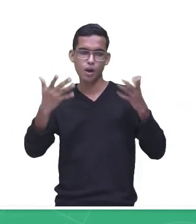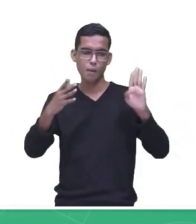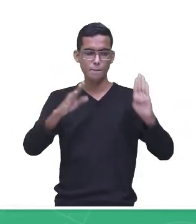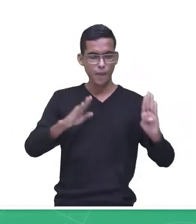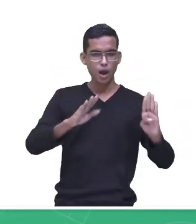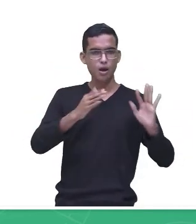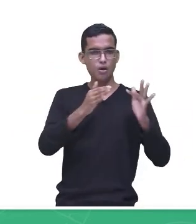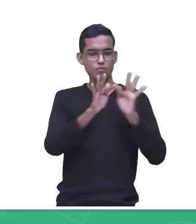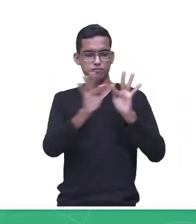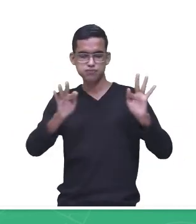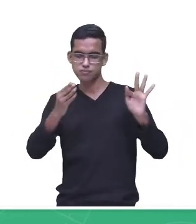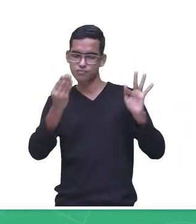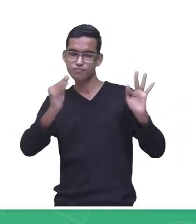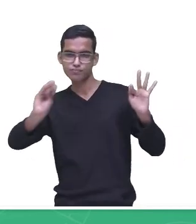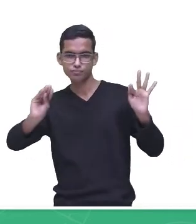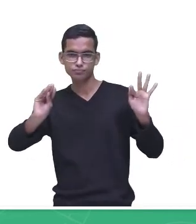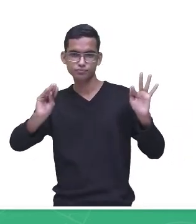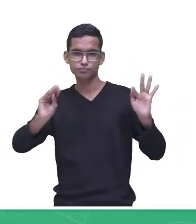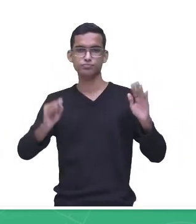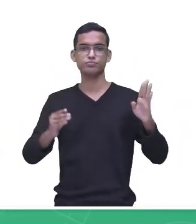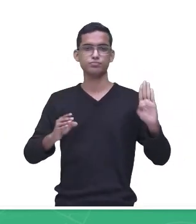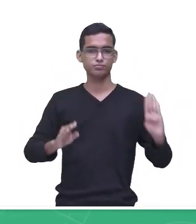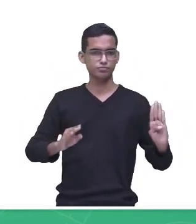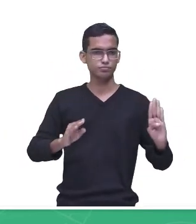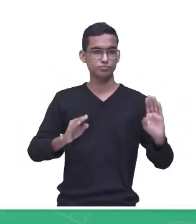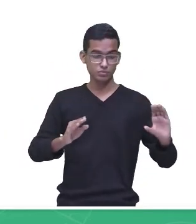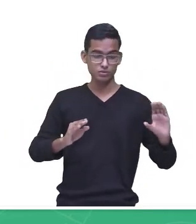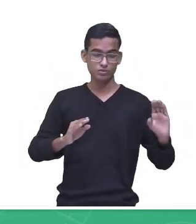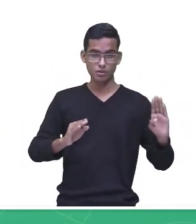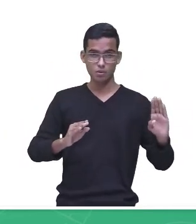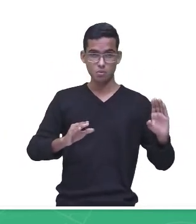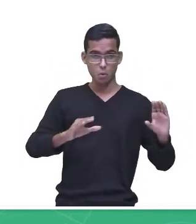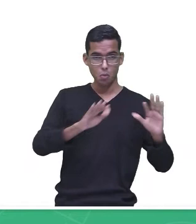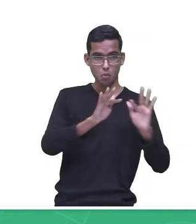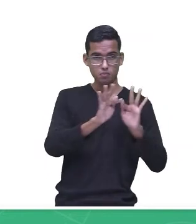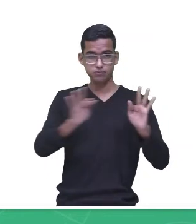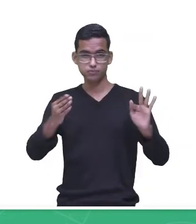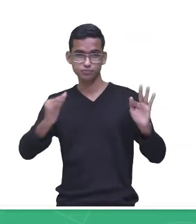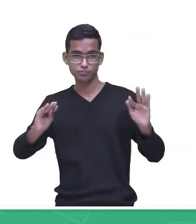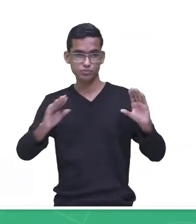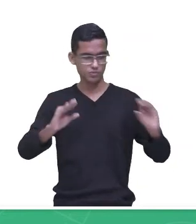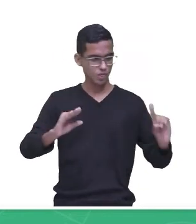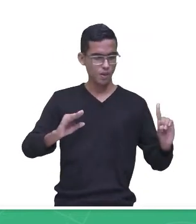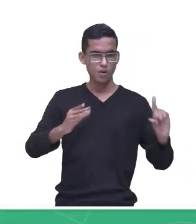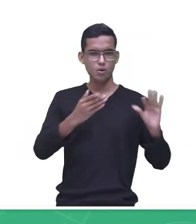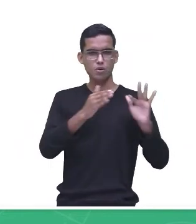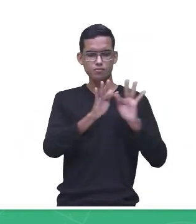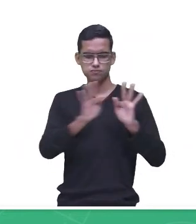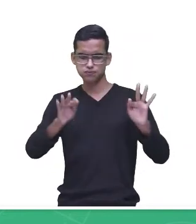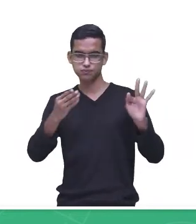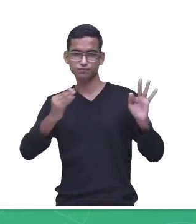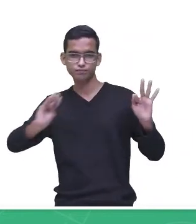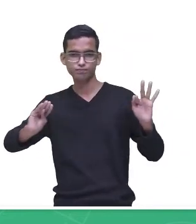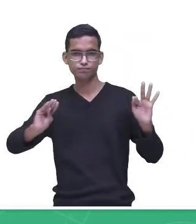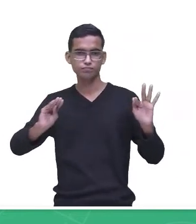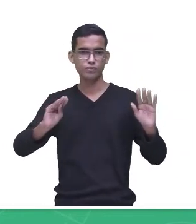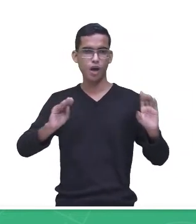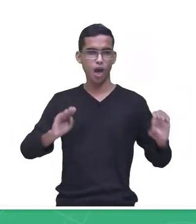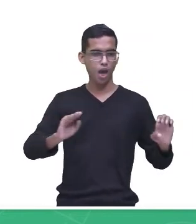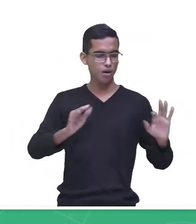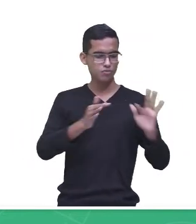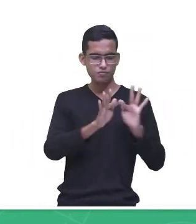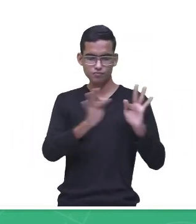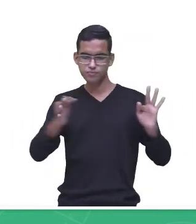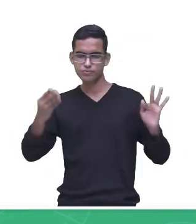C. Sair da caverna significa? D, a pessoa que sai da caverna é o... E letra E, o prisioneiro volta à